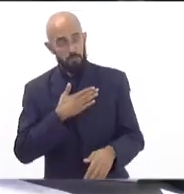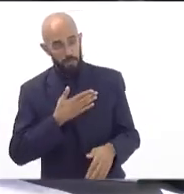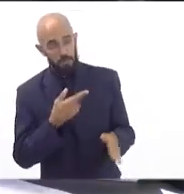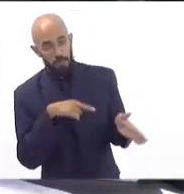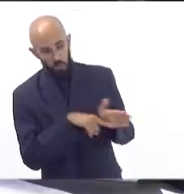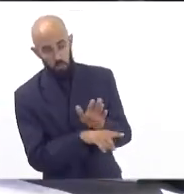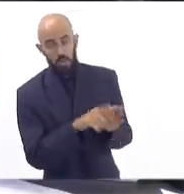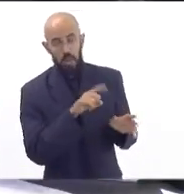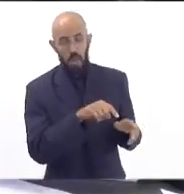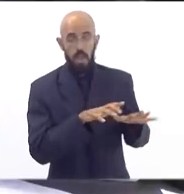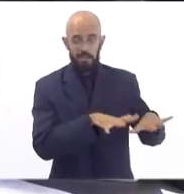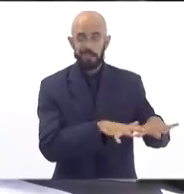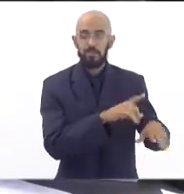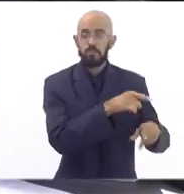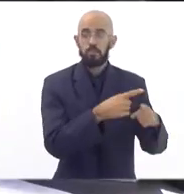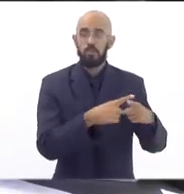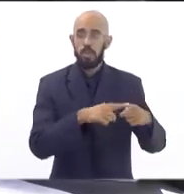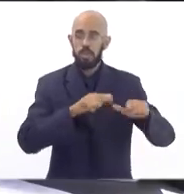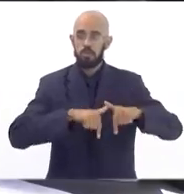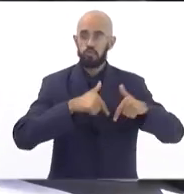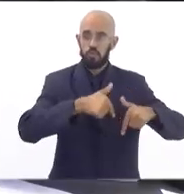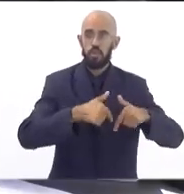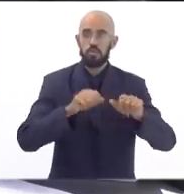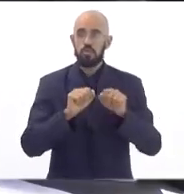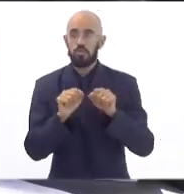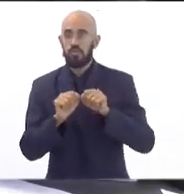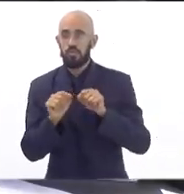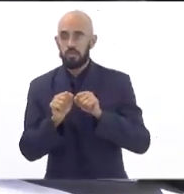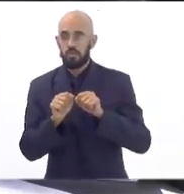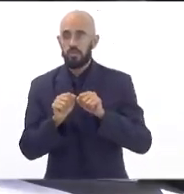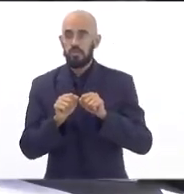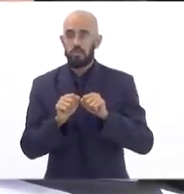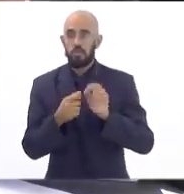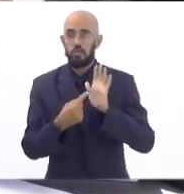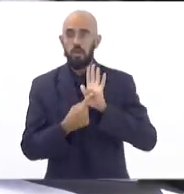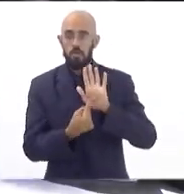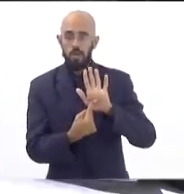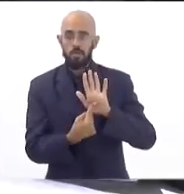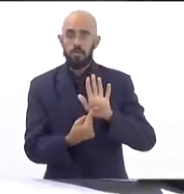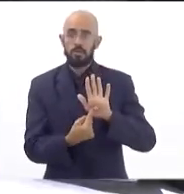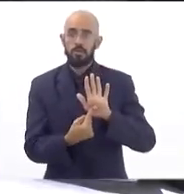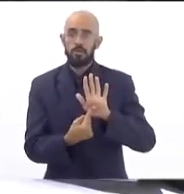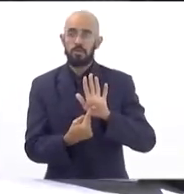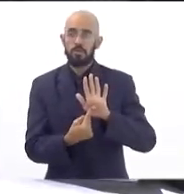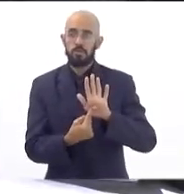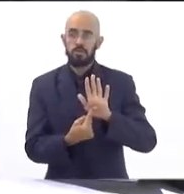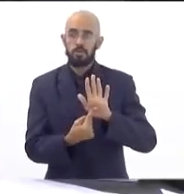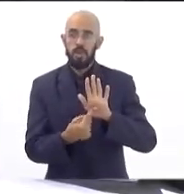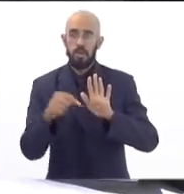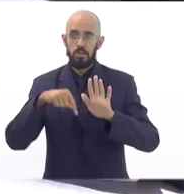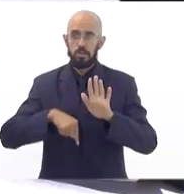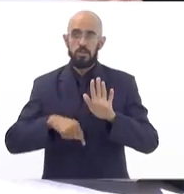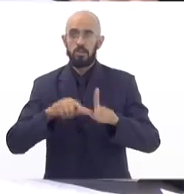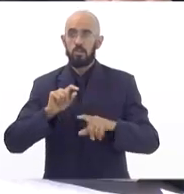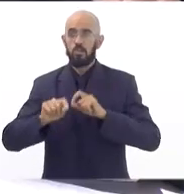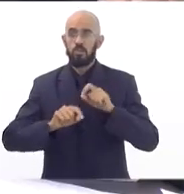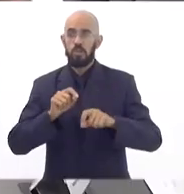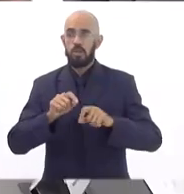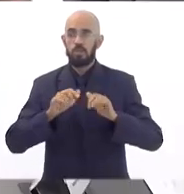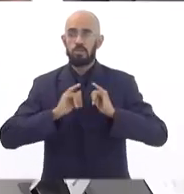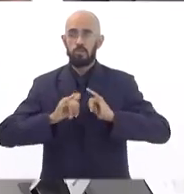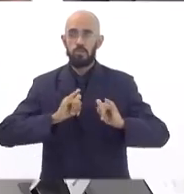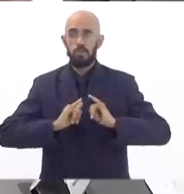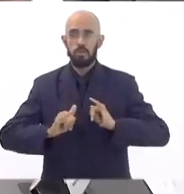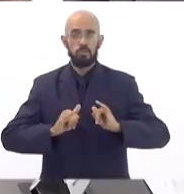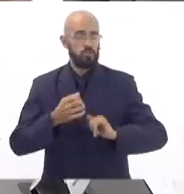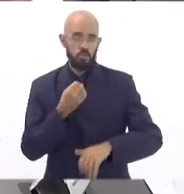porque apesar dos esforços que estão sendo feitos e segundo as apresentações exibidas aqui os dados não